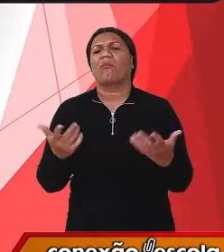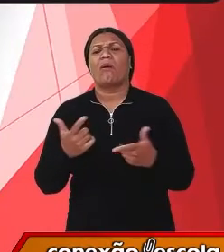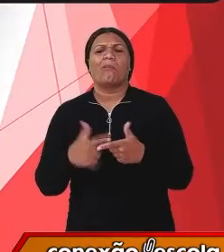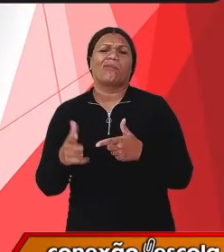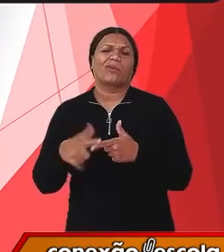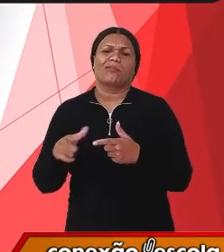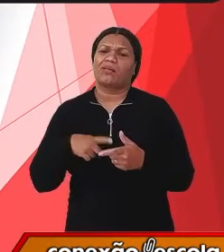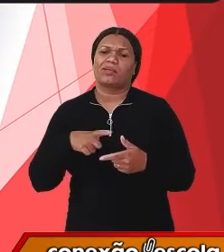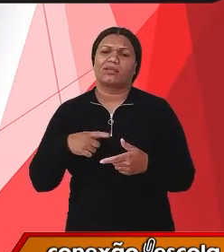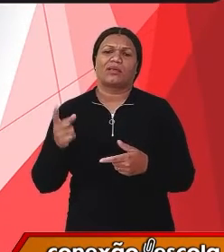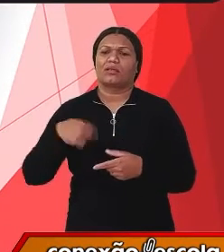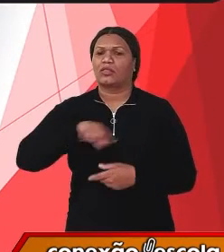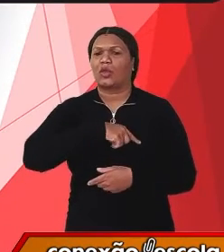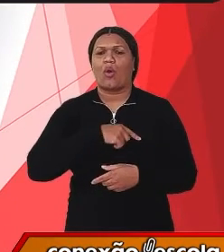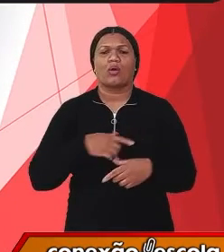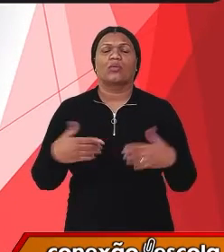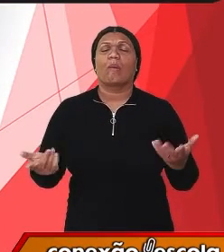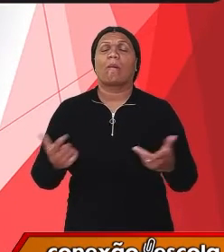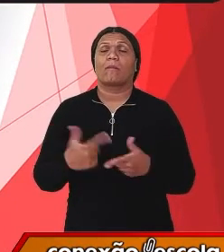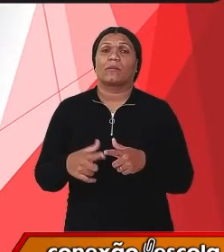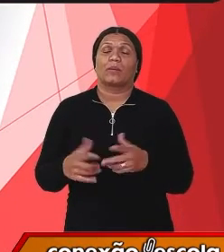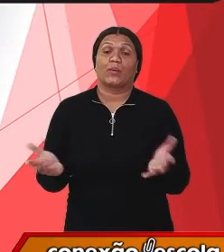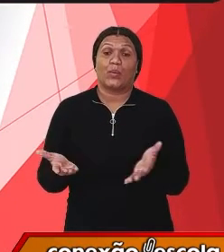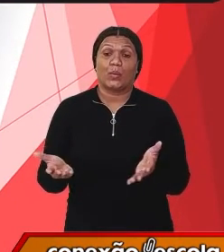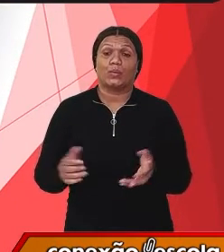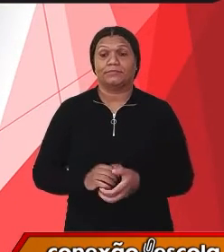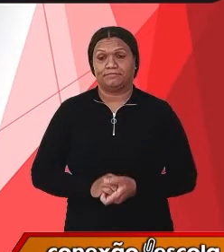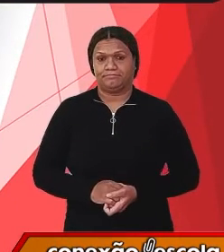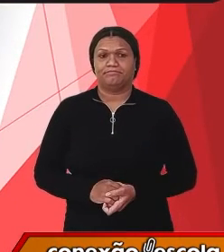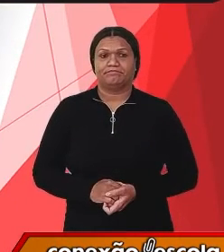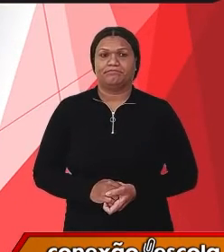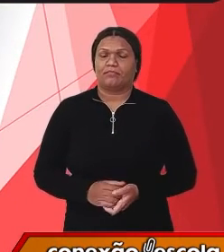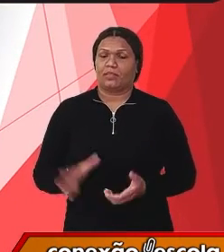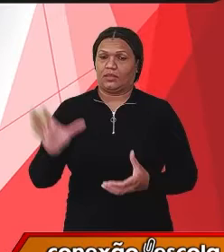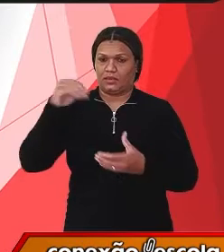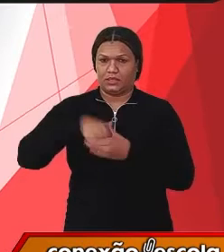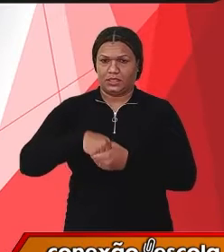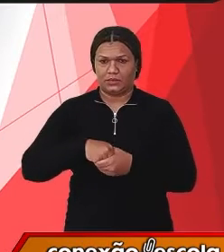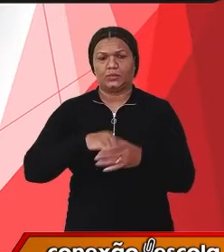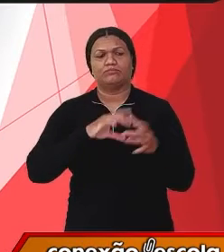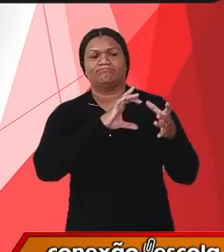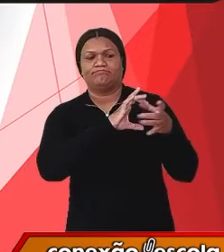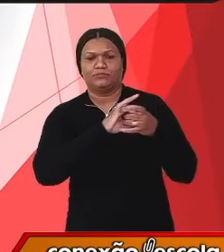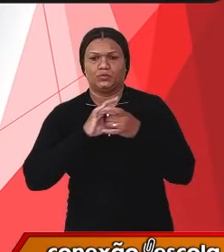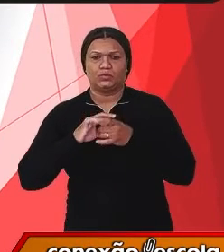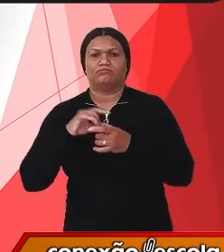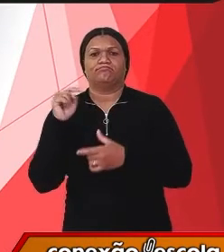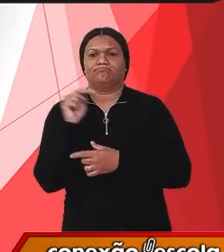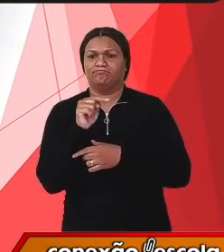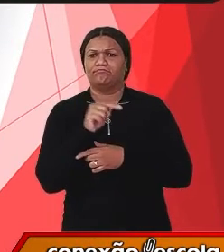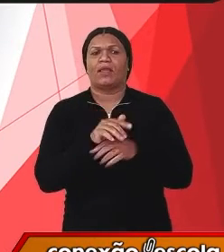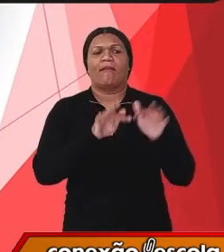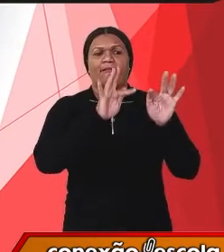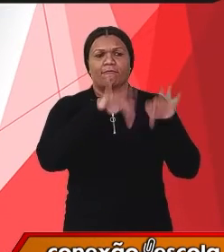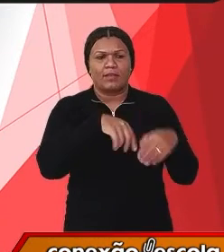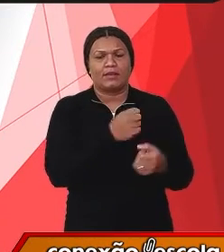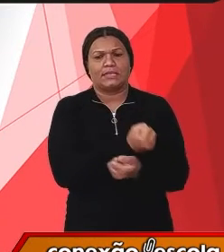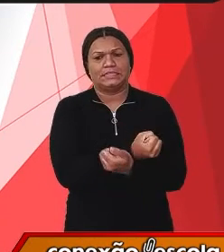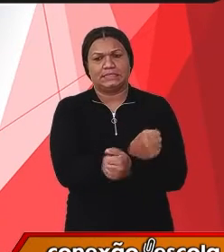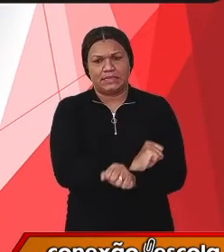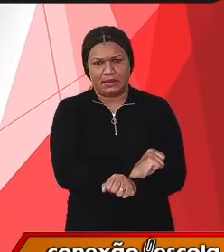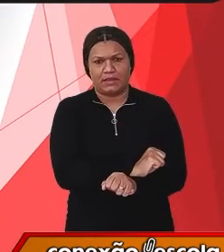isso traz para nós hoje? Dentro daquele contexto, fim da